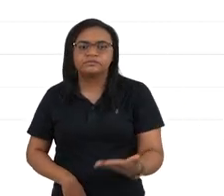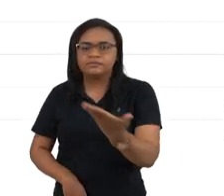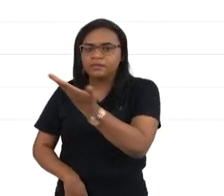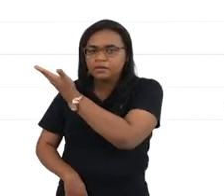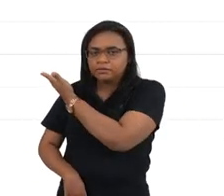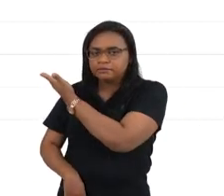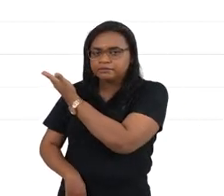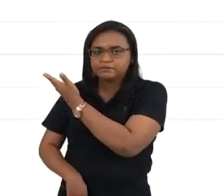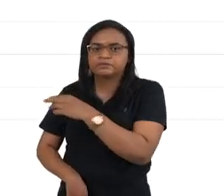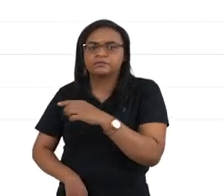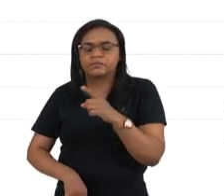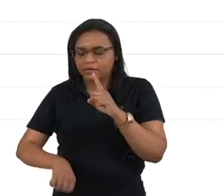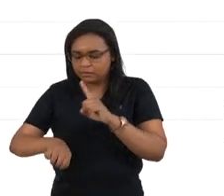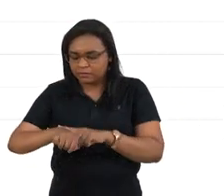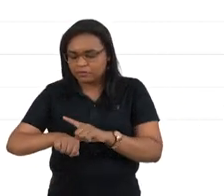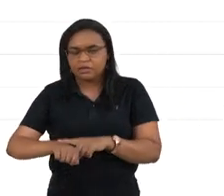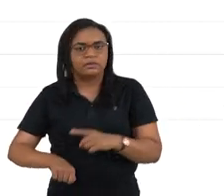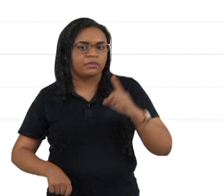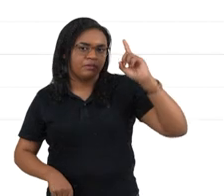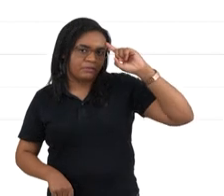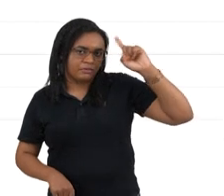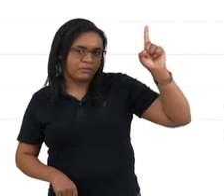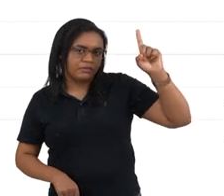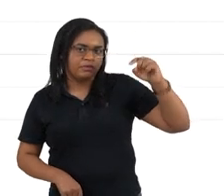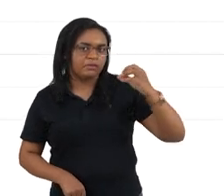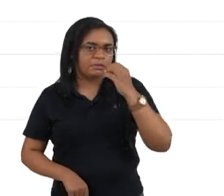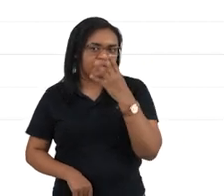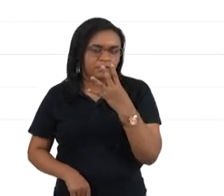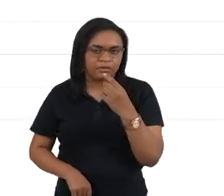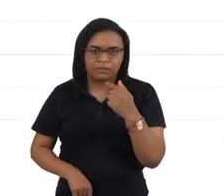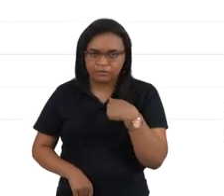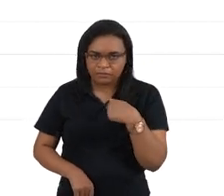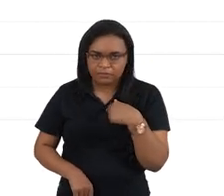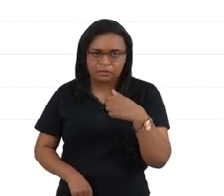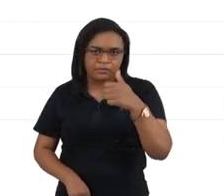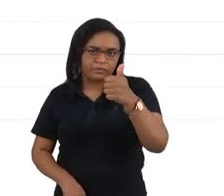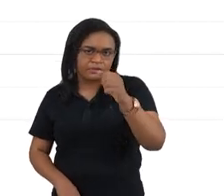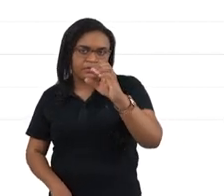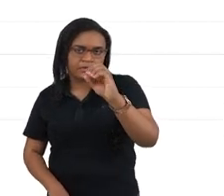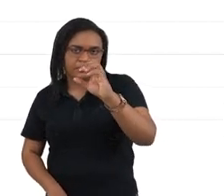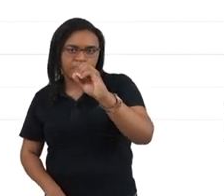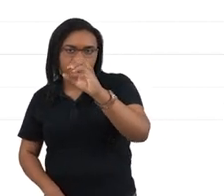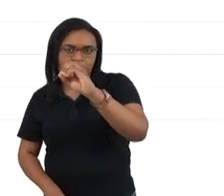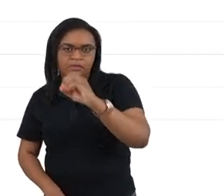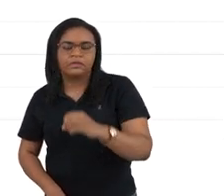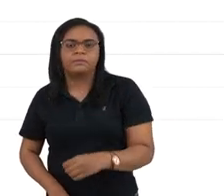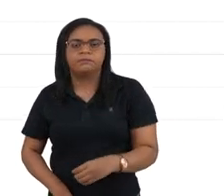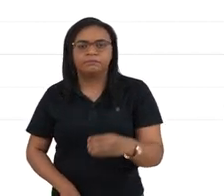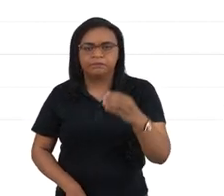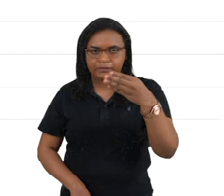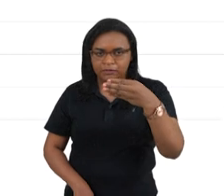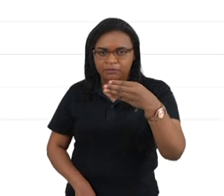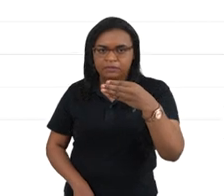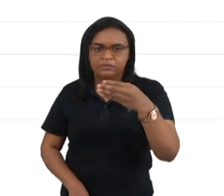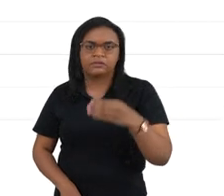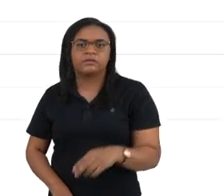vamos relacionar hora com dia. Bom, gente, eu percorro 1.000 quilômetros pedalando 4 horas em 2